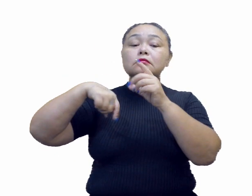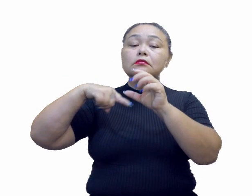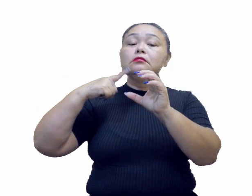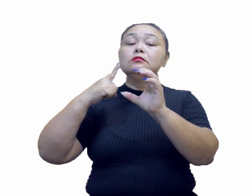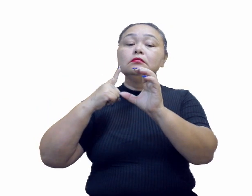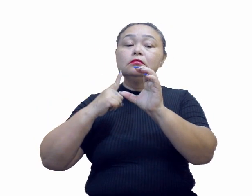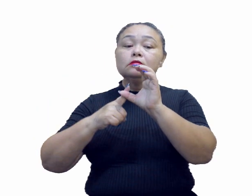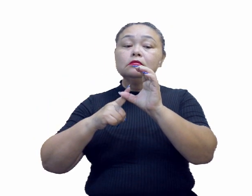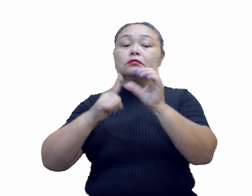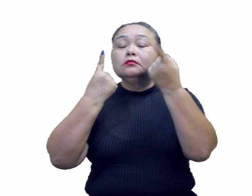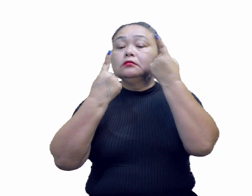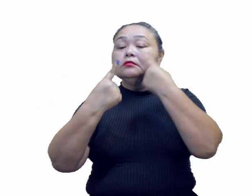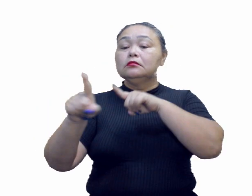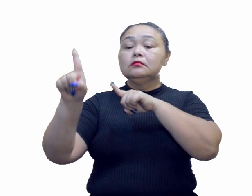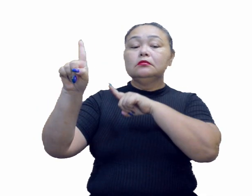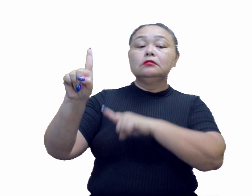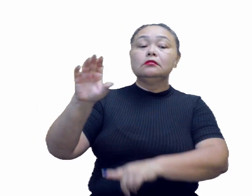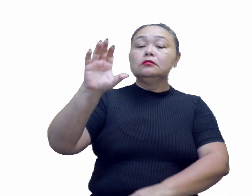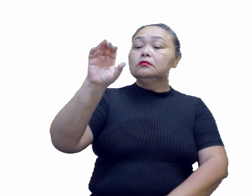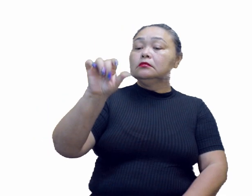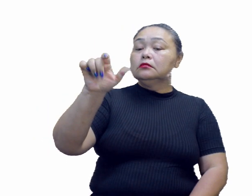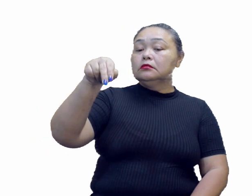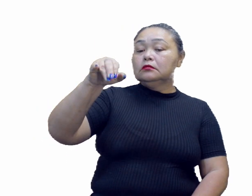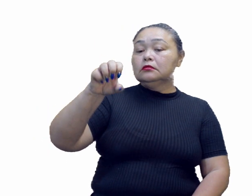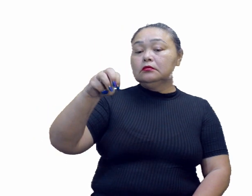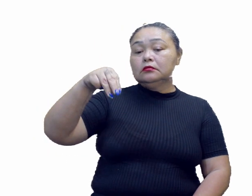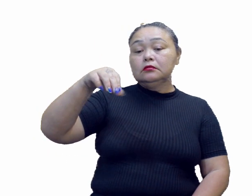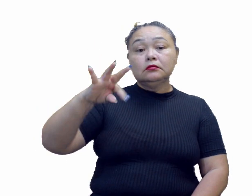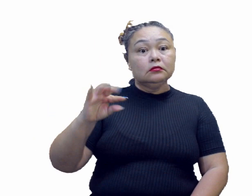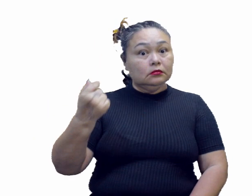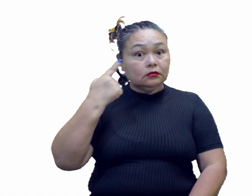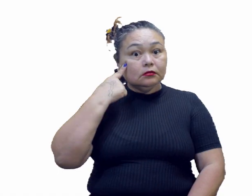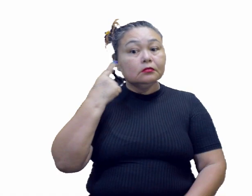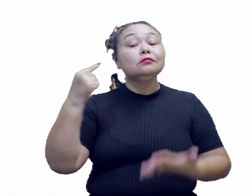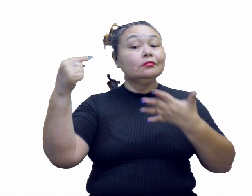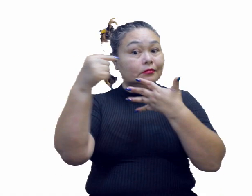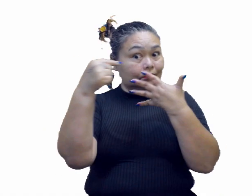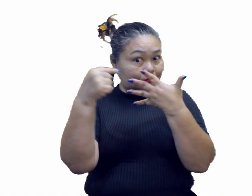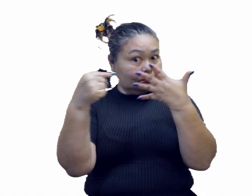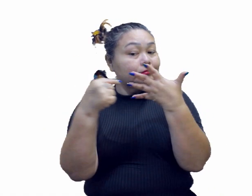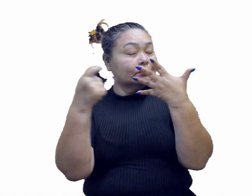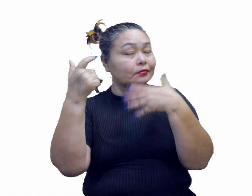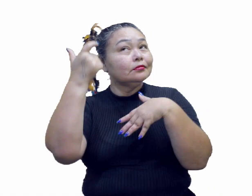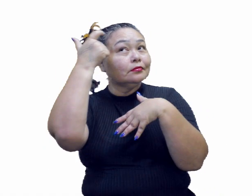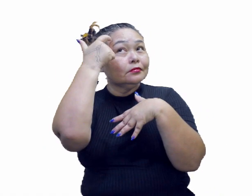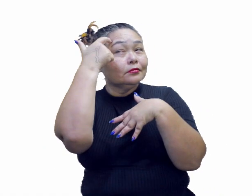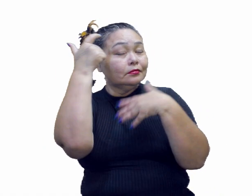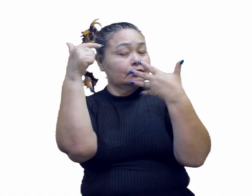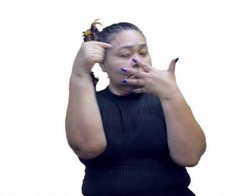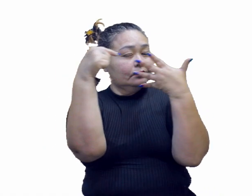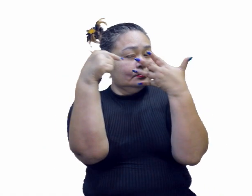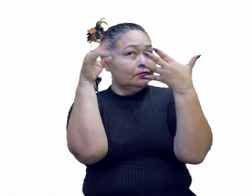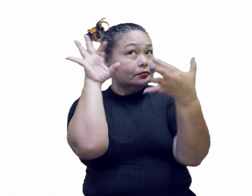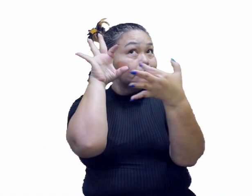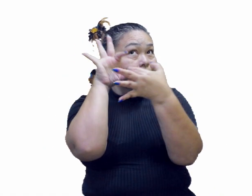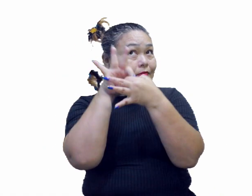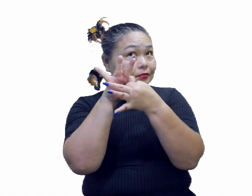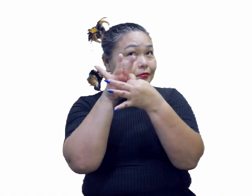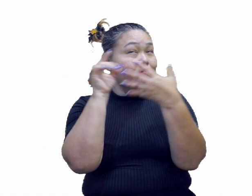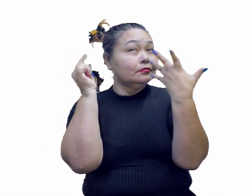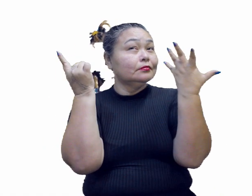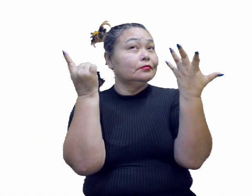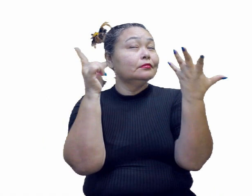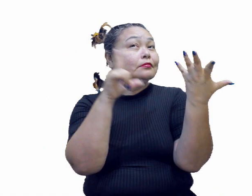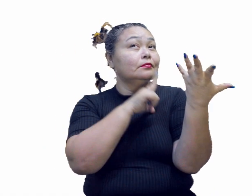socialistas ou anticolonialistas. Olha as ideias que os caras estavam ligados.